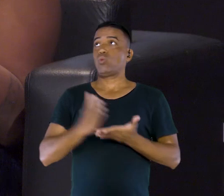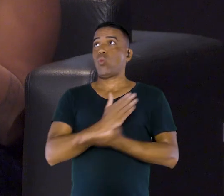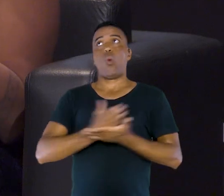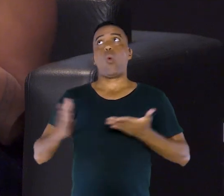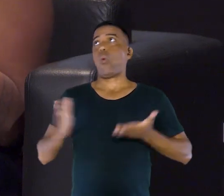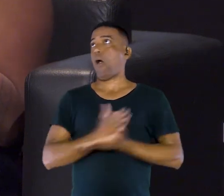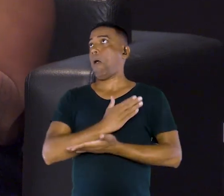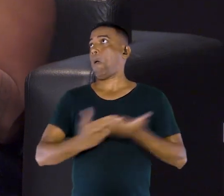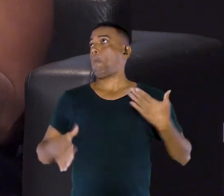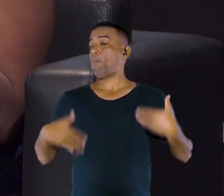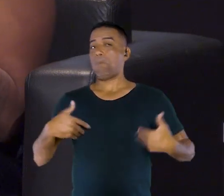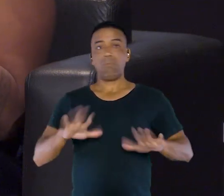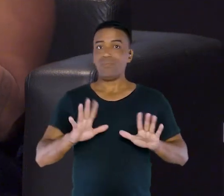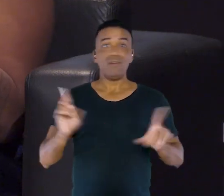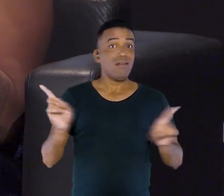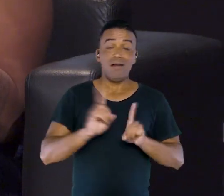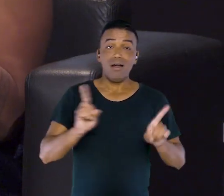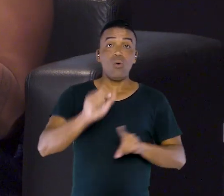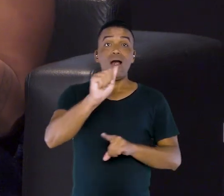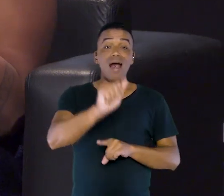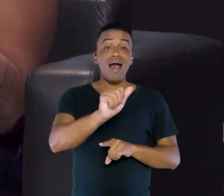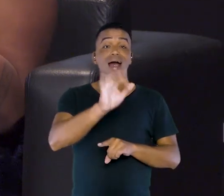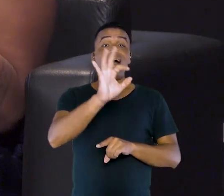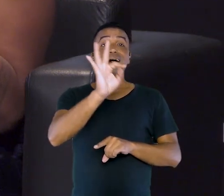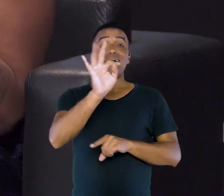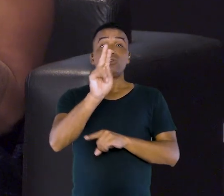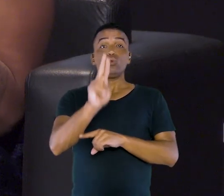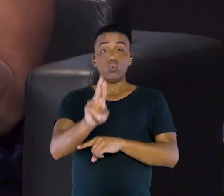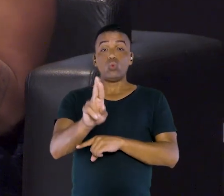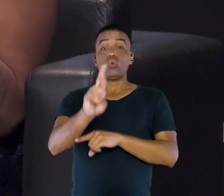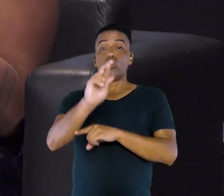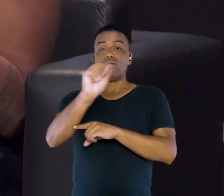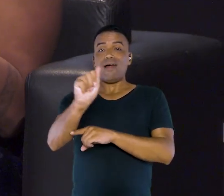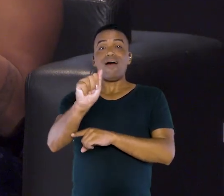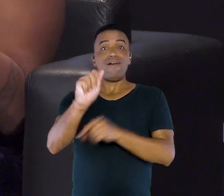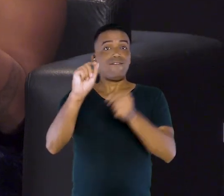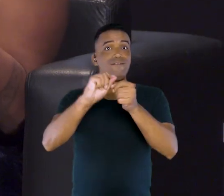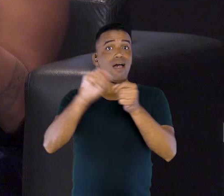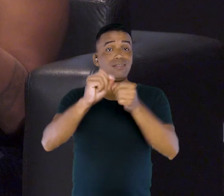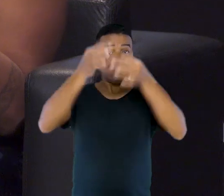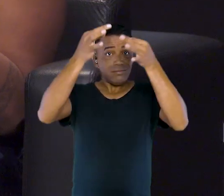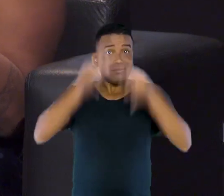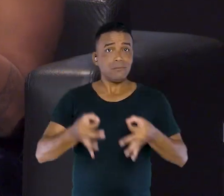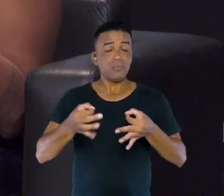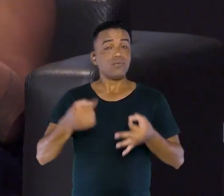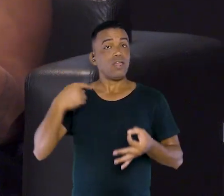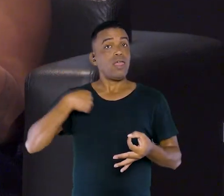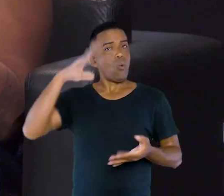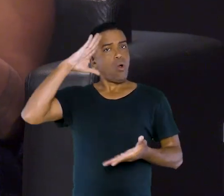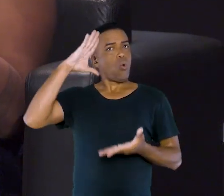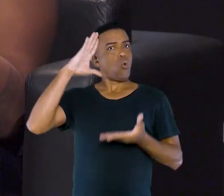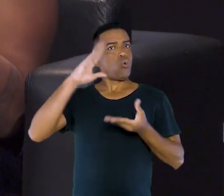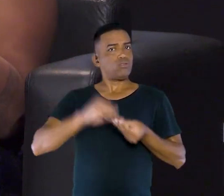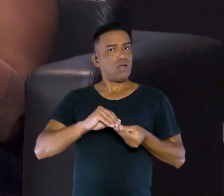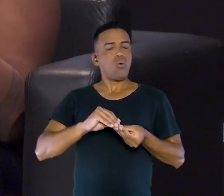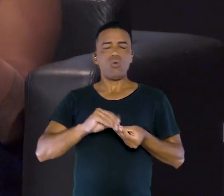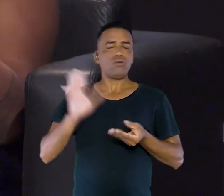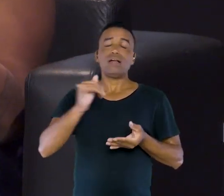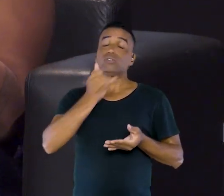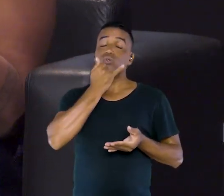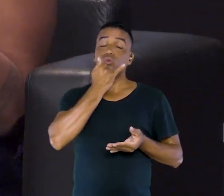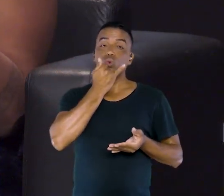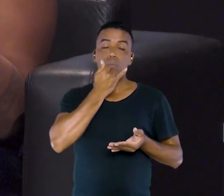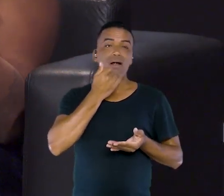forma própria de encher o aturar. Então, eu cheguei à conclusão hoje,